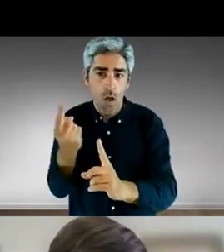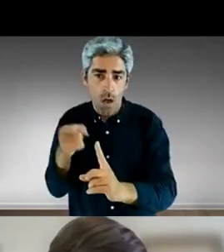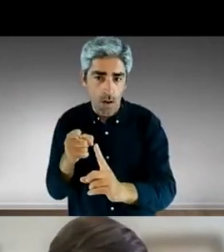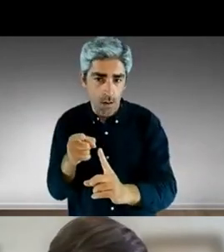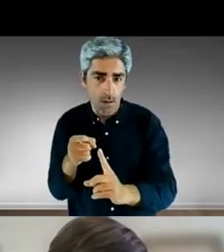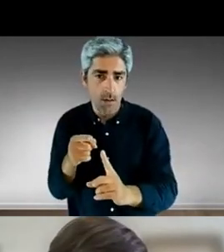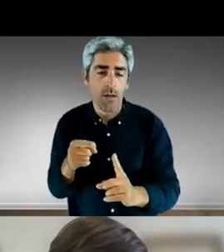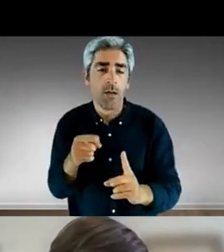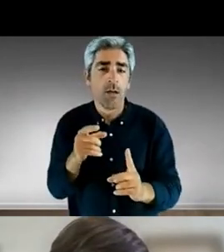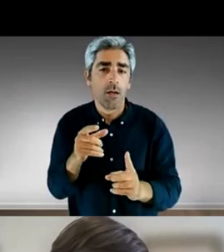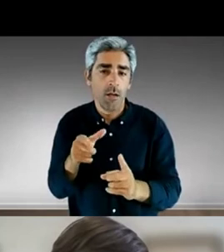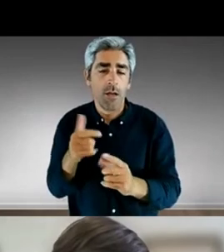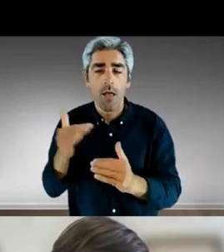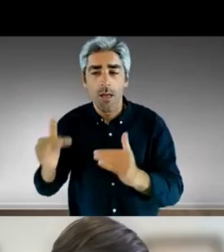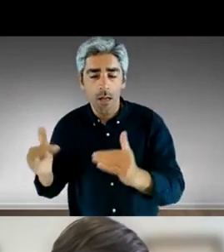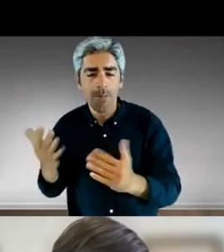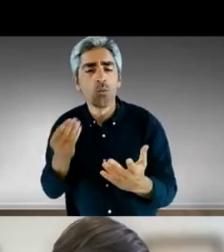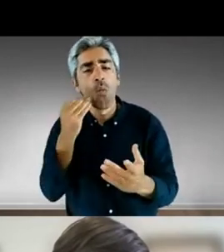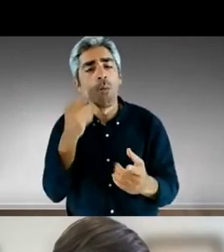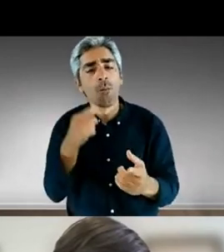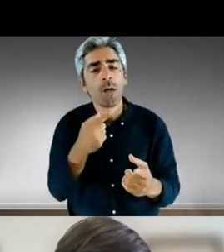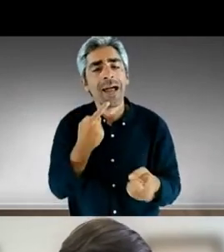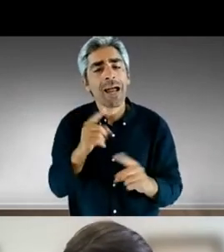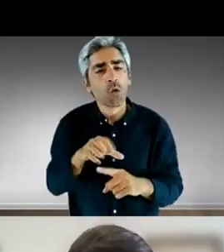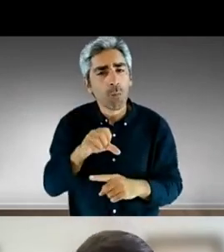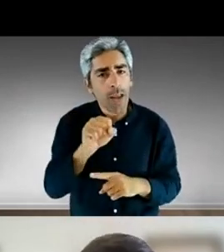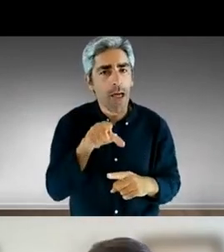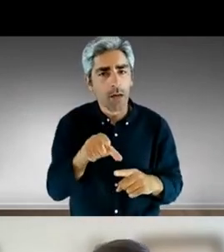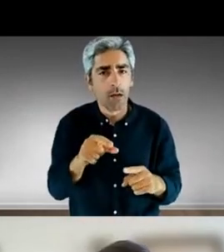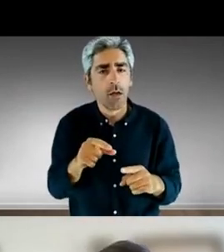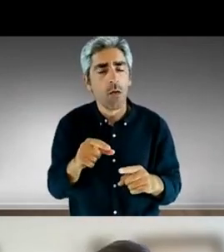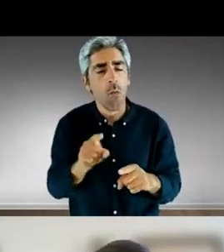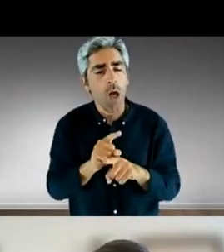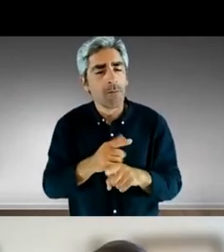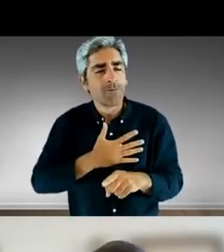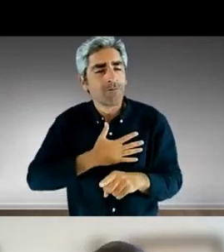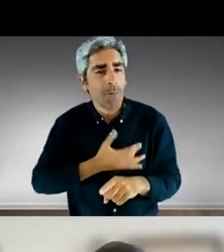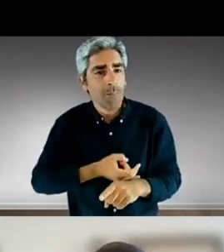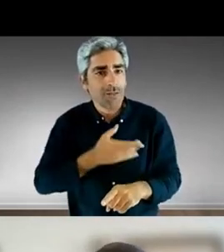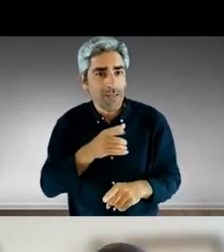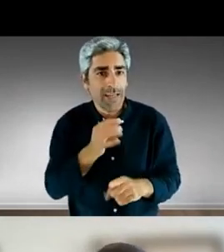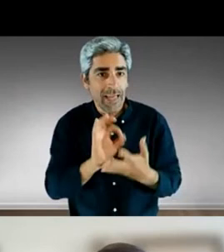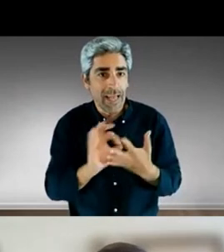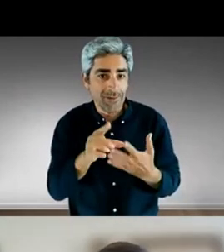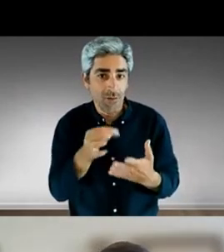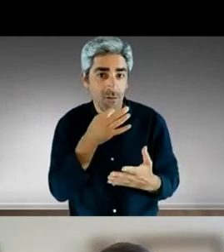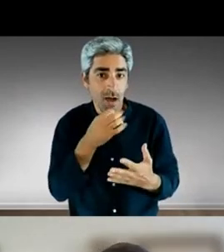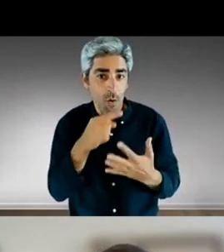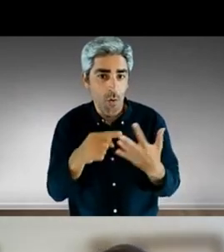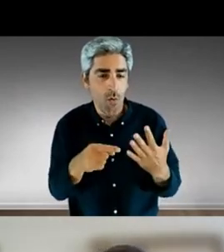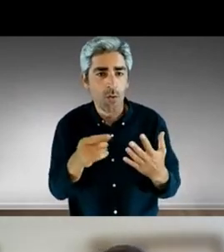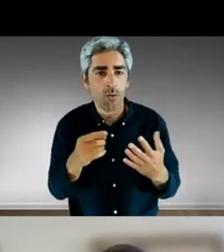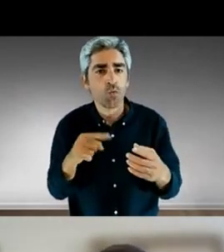rendimento, nesta última parte, mas como é que se recupera o fogo, a paixão, no fundo, uma das características que elencou, não é? A paixão